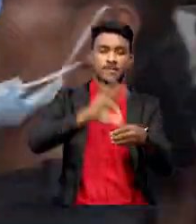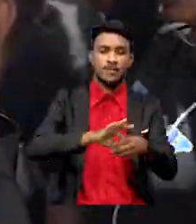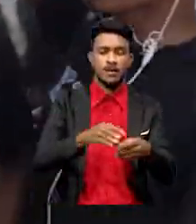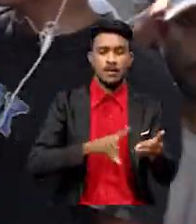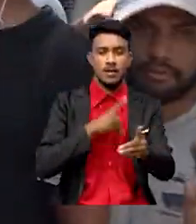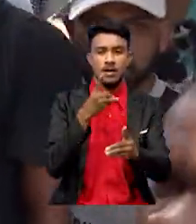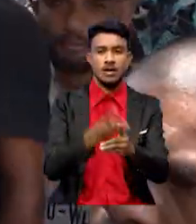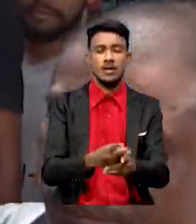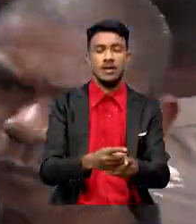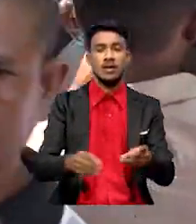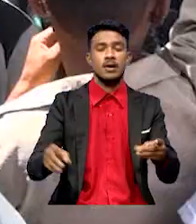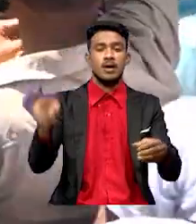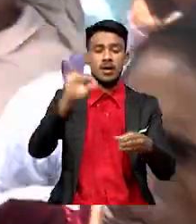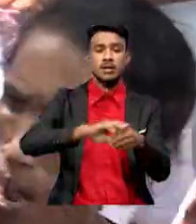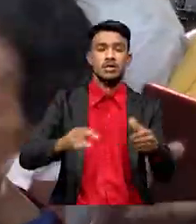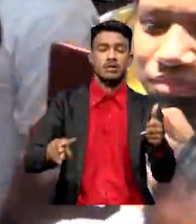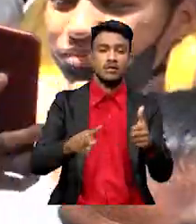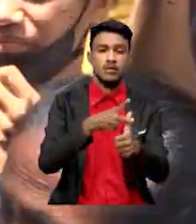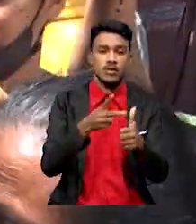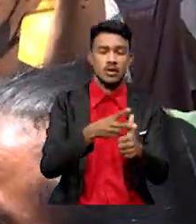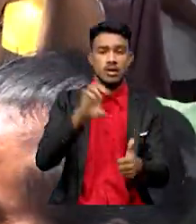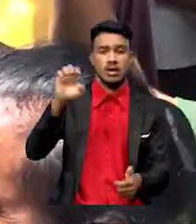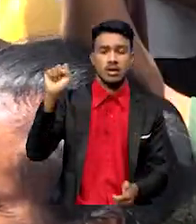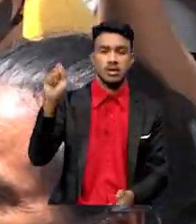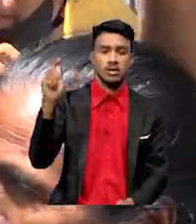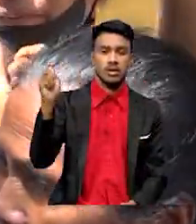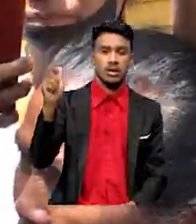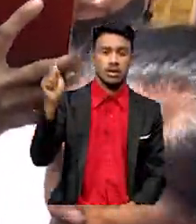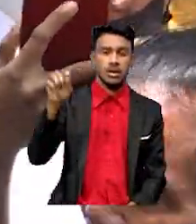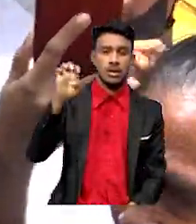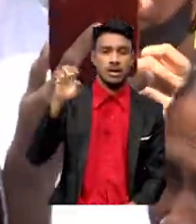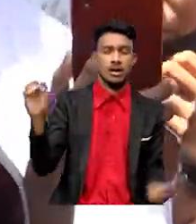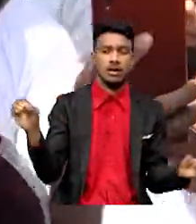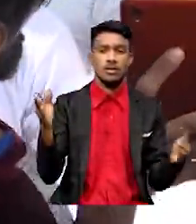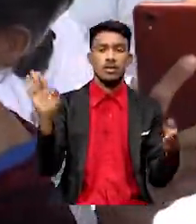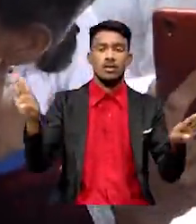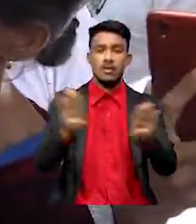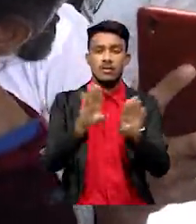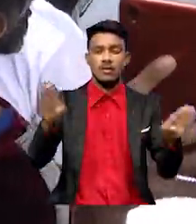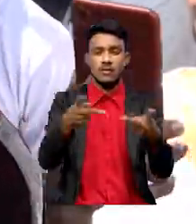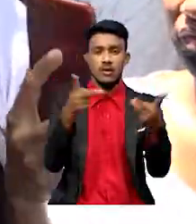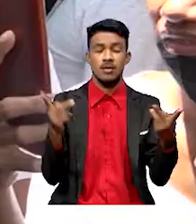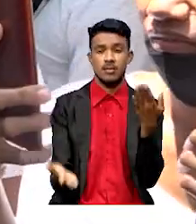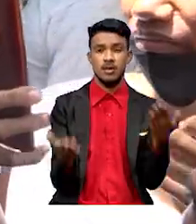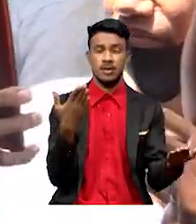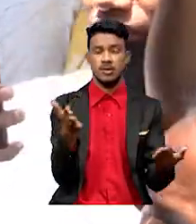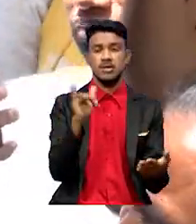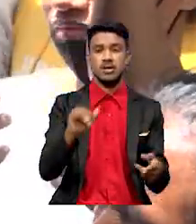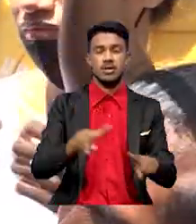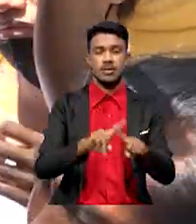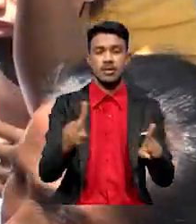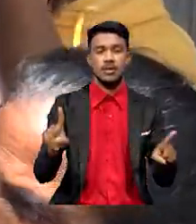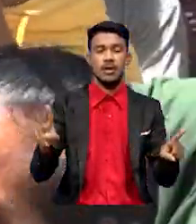eleição presidencial ba segunda volta, está se laloque inscrição fom ba centro votação paralelo Sira, mai